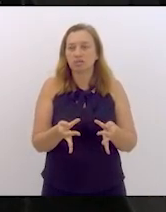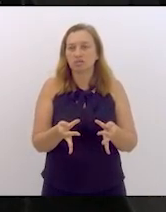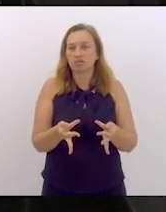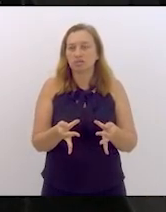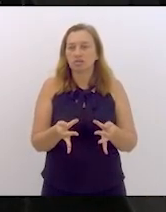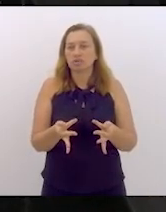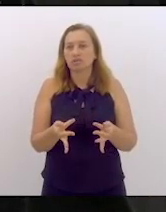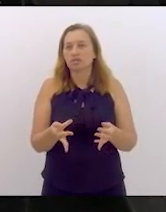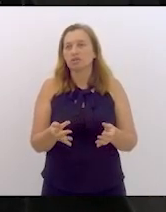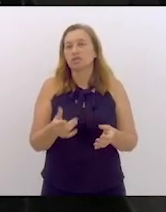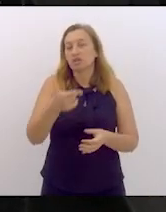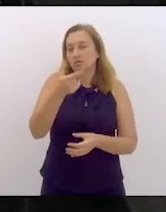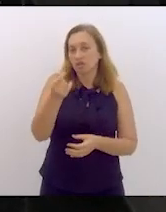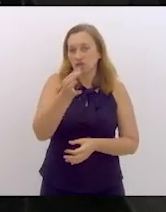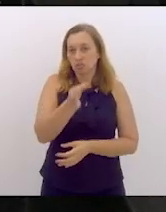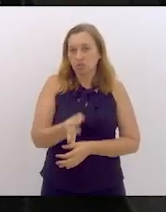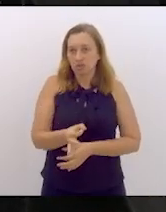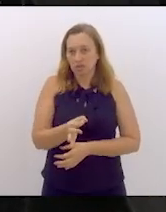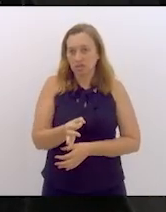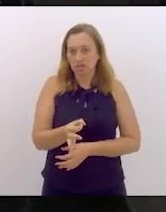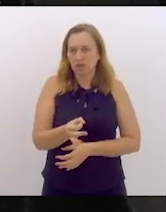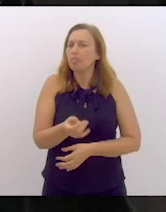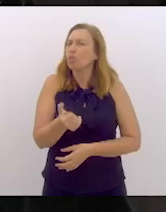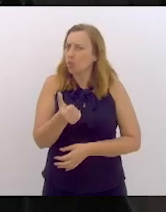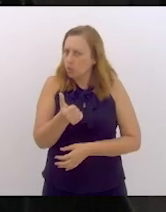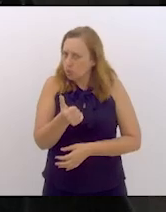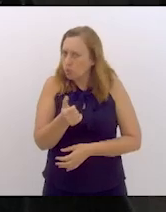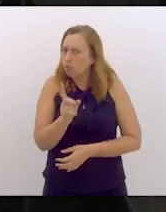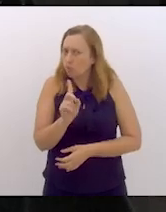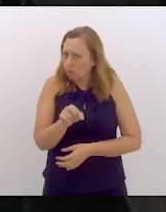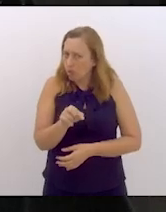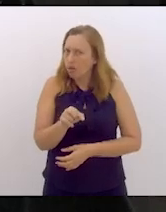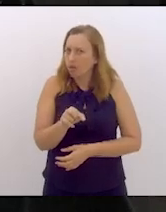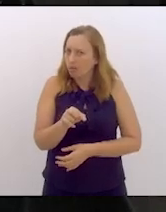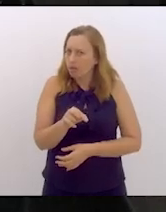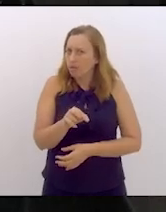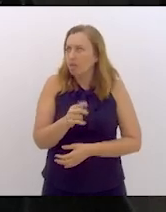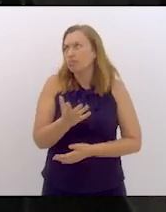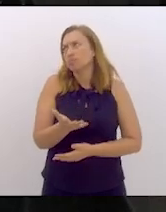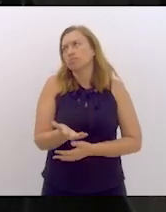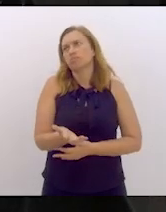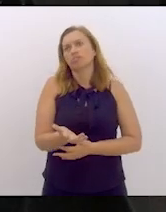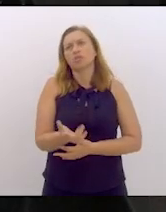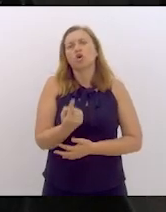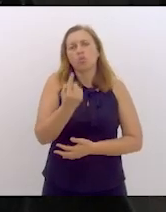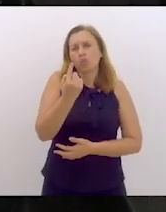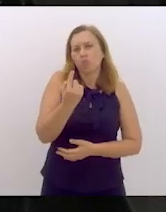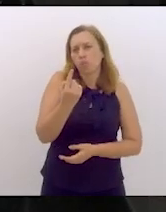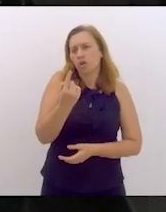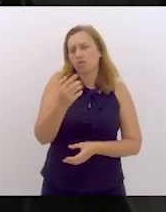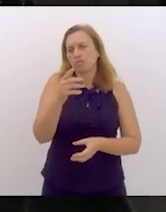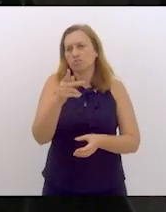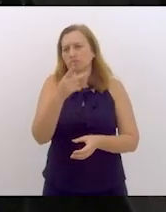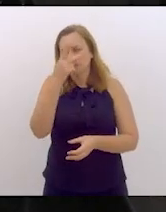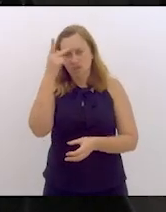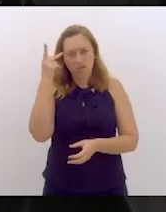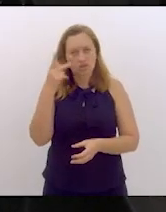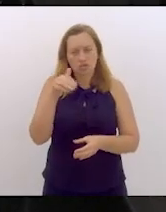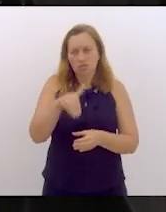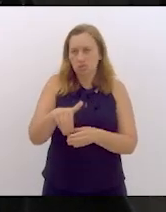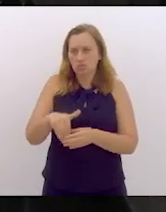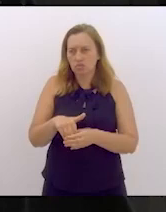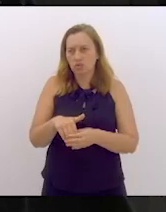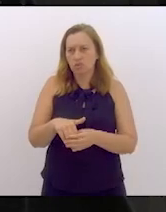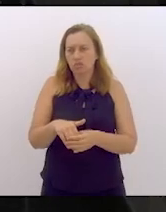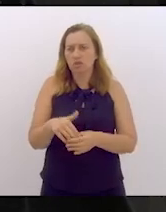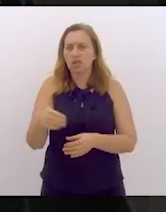eleitoral Vinte por cento não é pouca coisa né são é um eleitor em 52 eleitores em 10